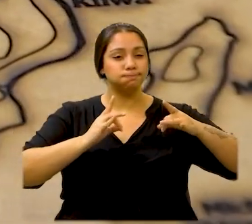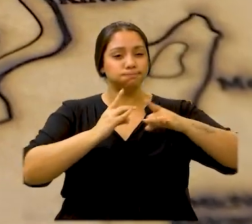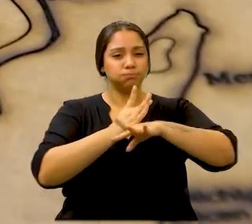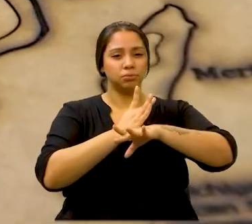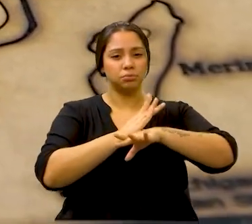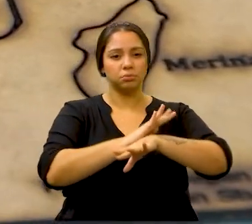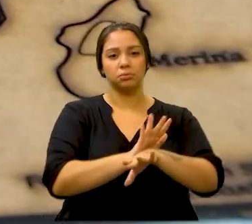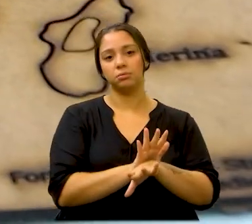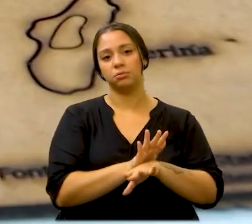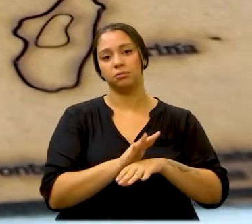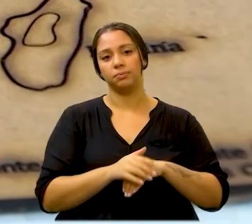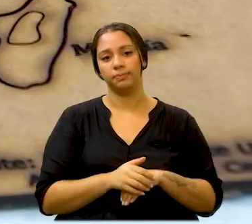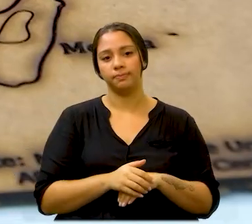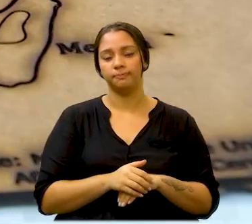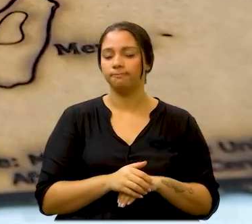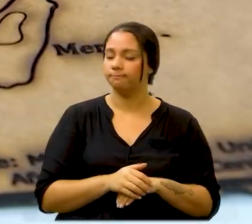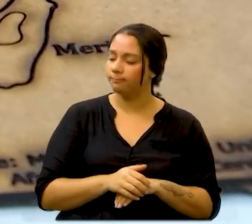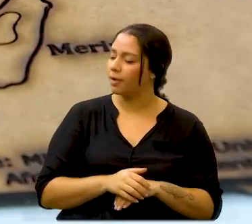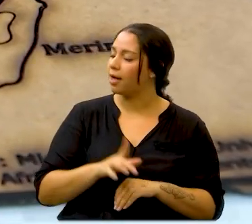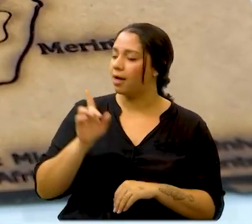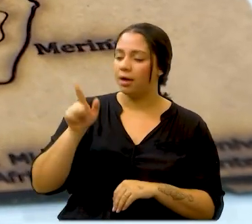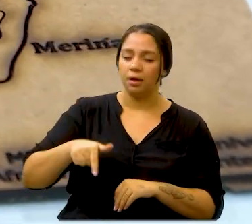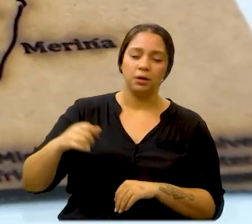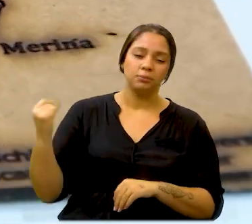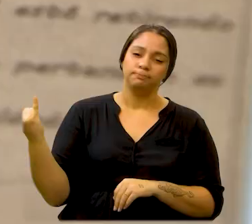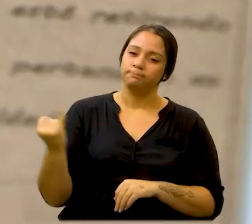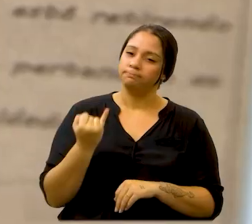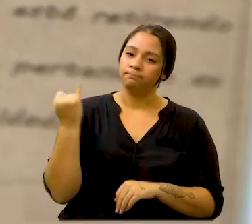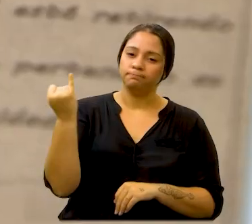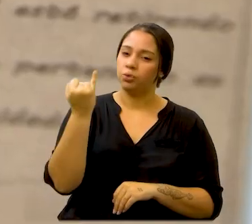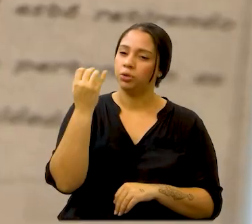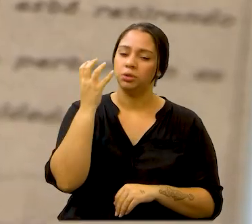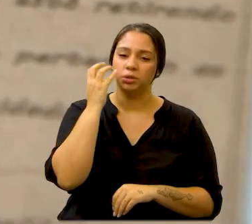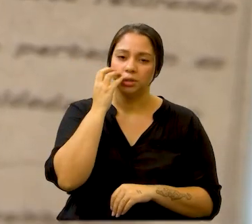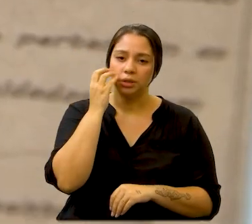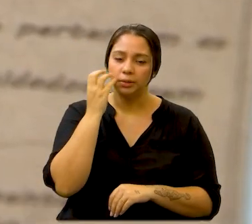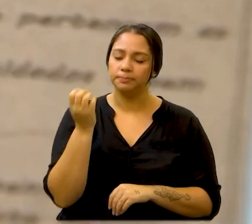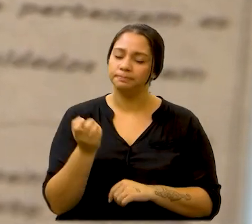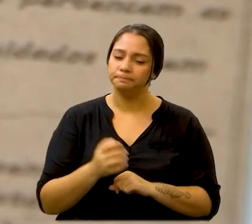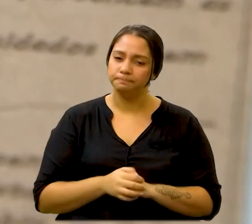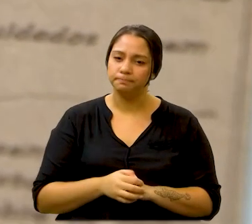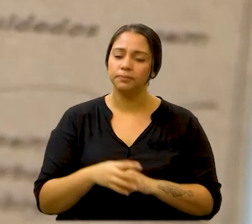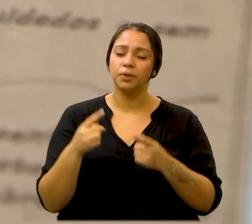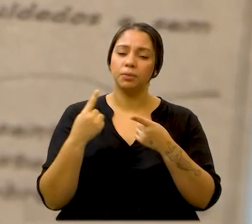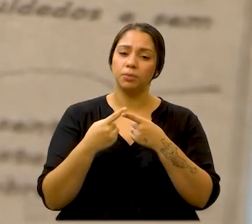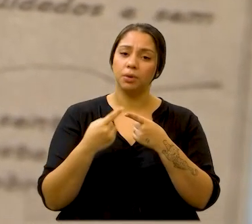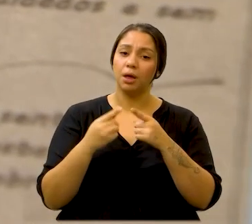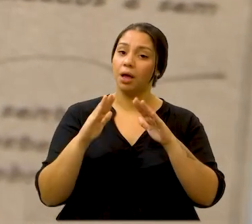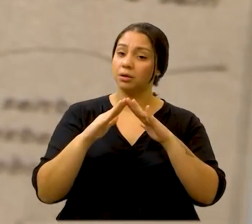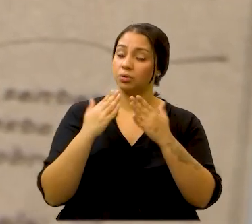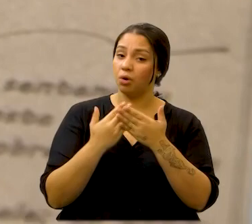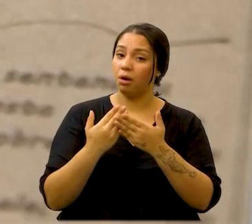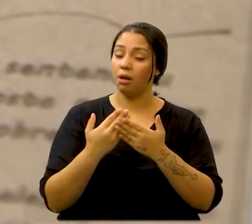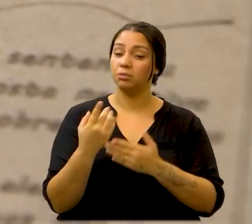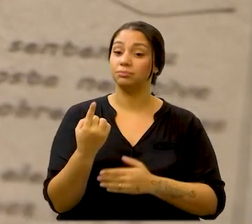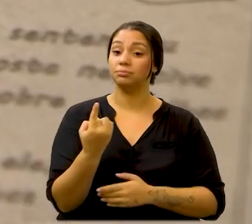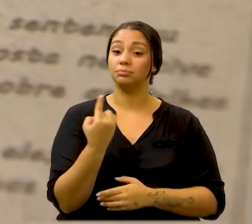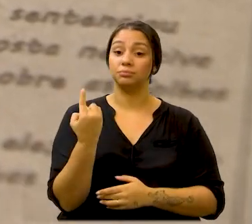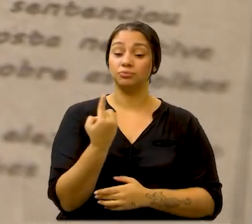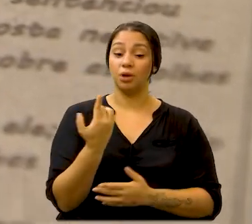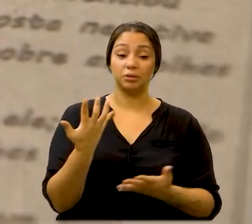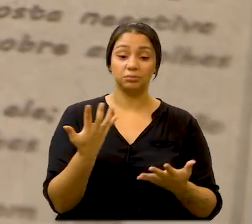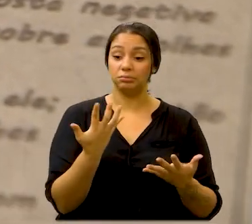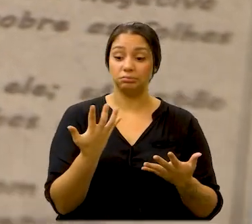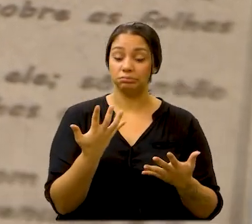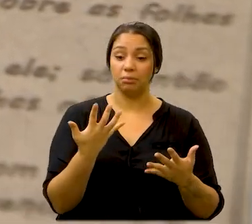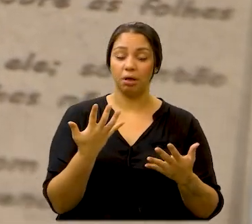racismo? O papel é fundamental, André. O que a gente pode dizer é que, assim, de fato, a escola sozinha,